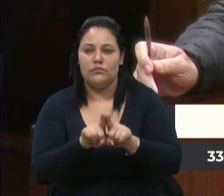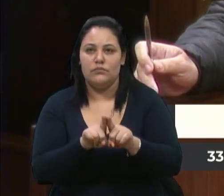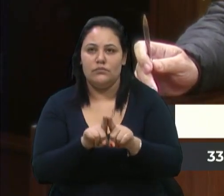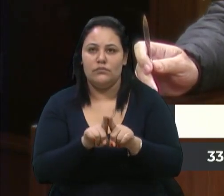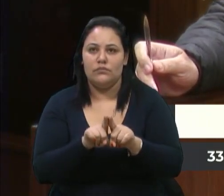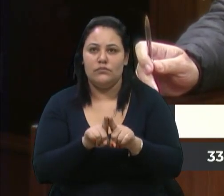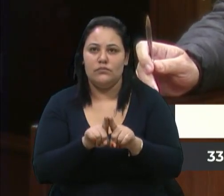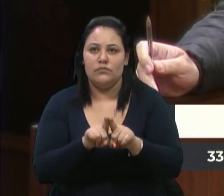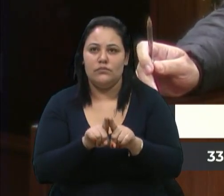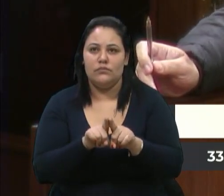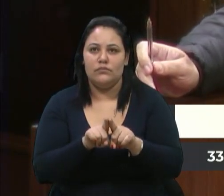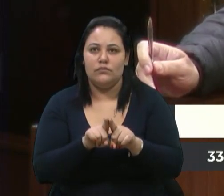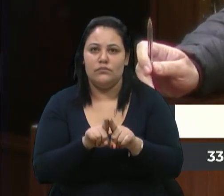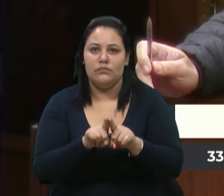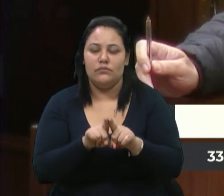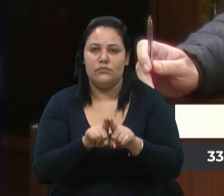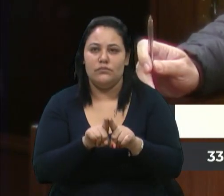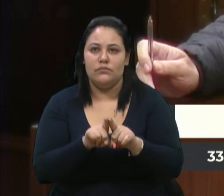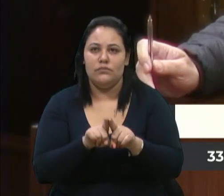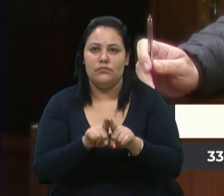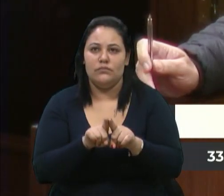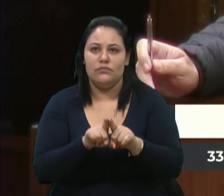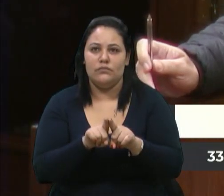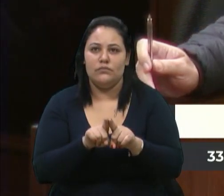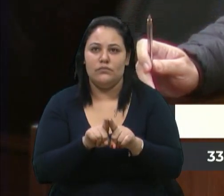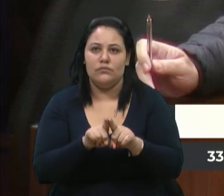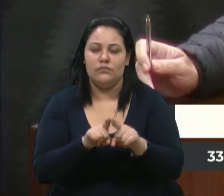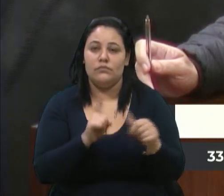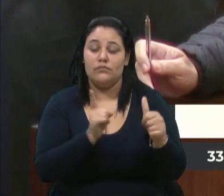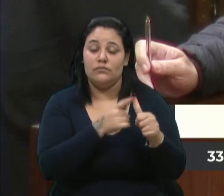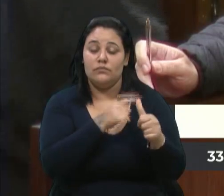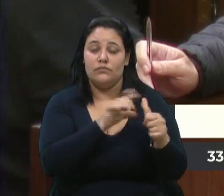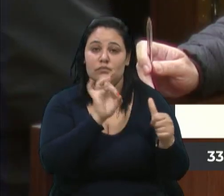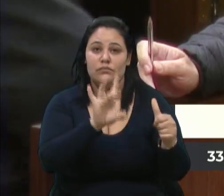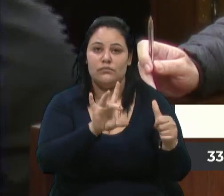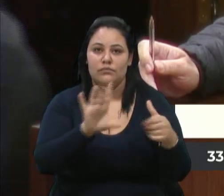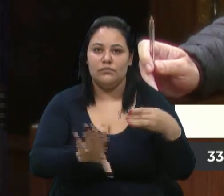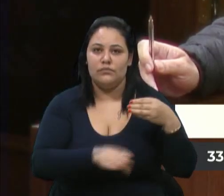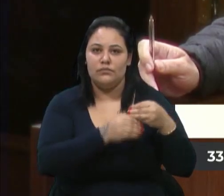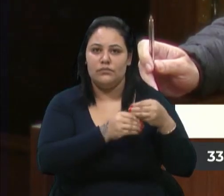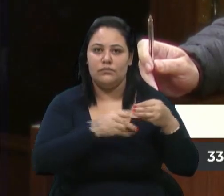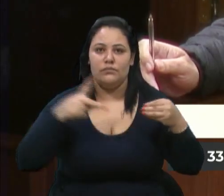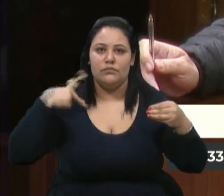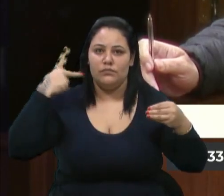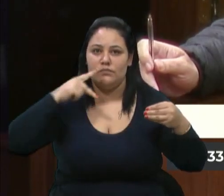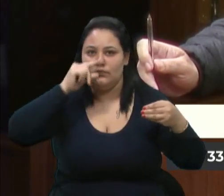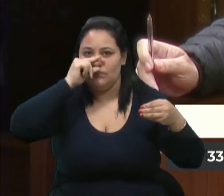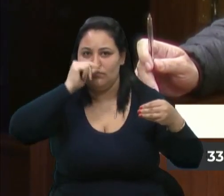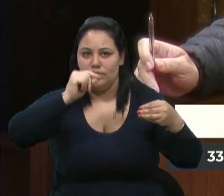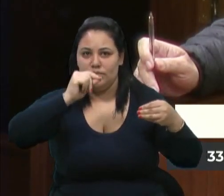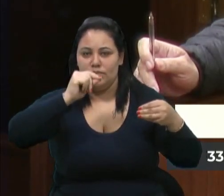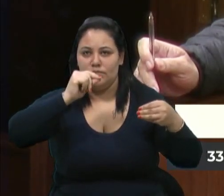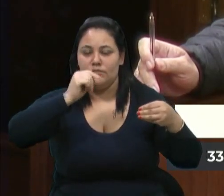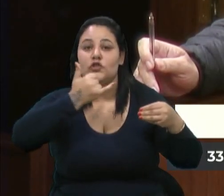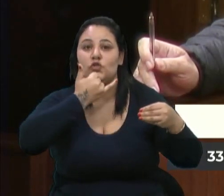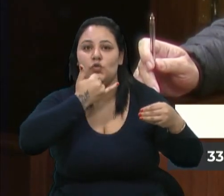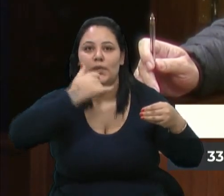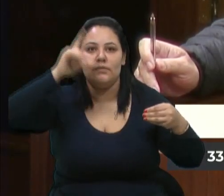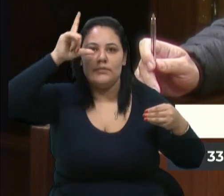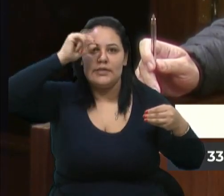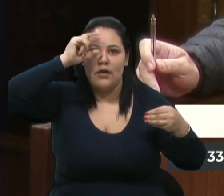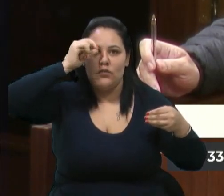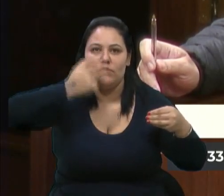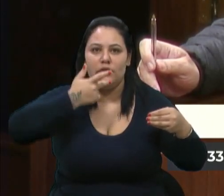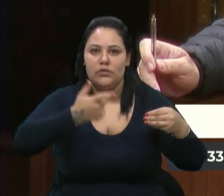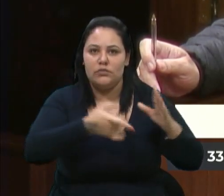Primeiro, só comentar o que o vereador Scalco comentou aqui. Vereador Scalco, jamais levarei pelo lado pessoal as suas